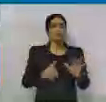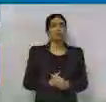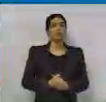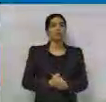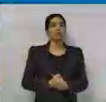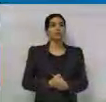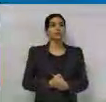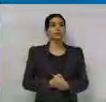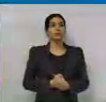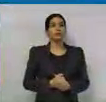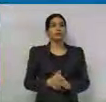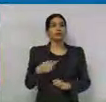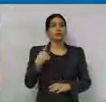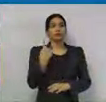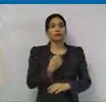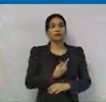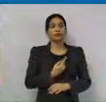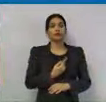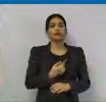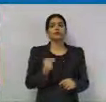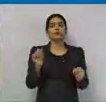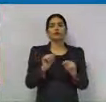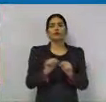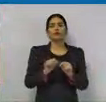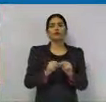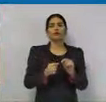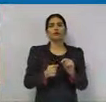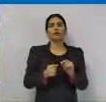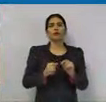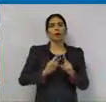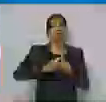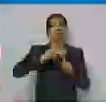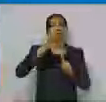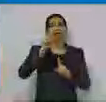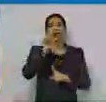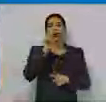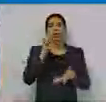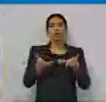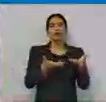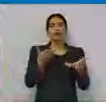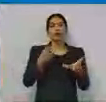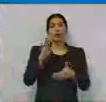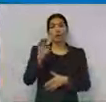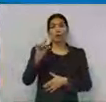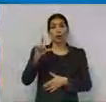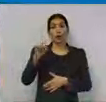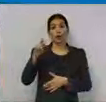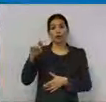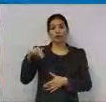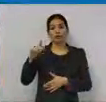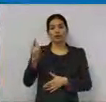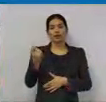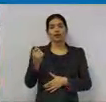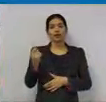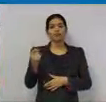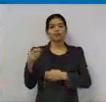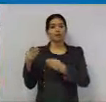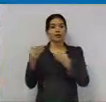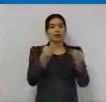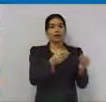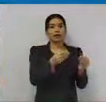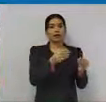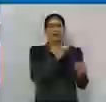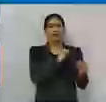Com isso, nós faríamos o aumento de água tratada do Bolonha para Ananindeua, beneficiando 130